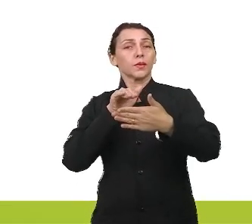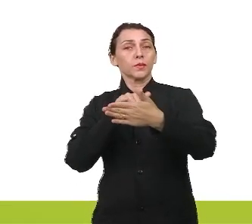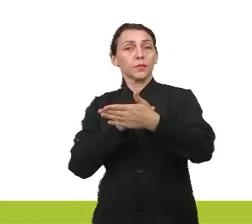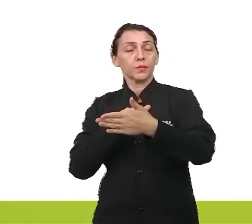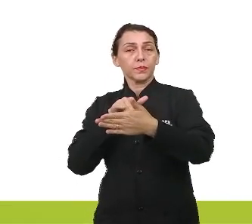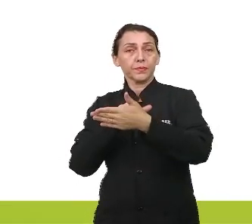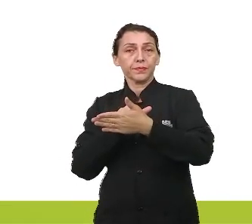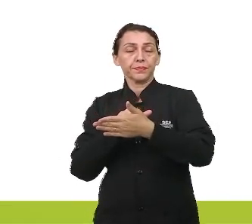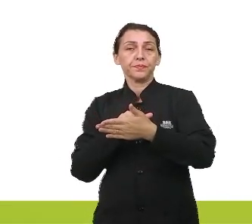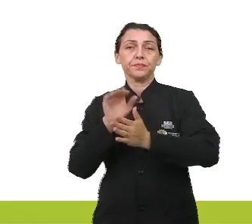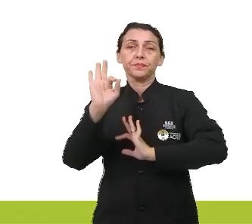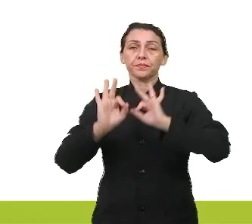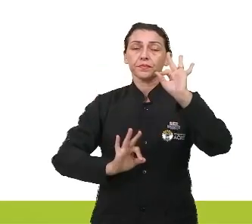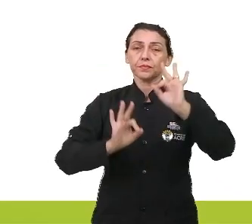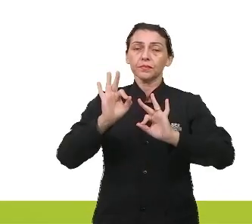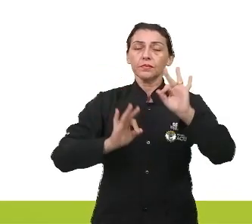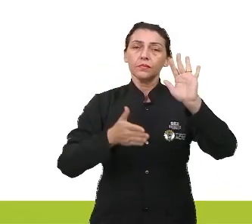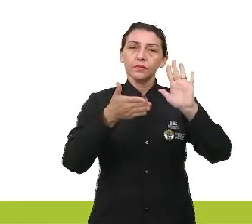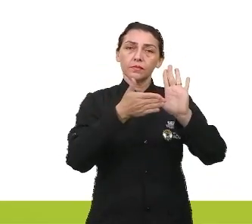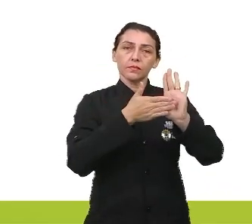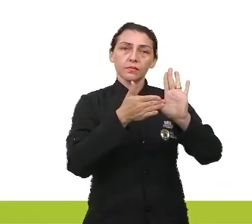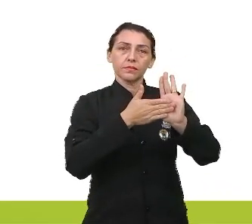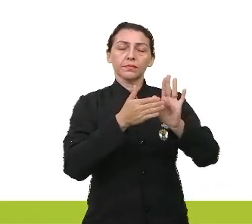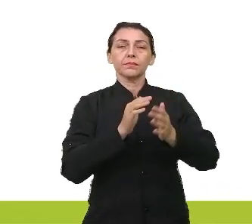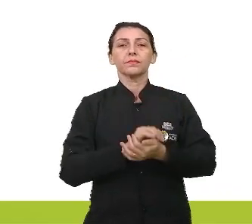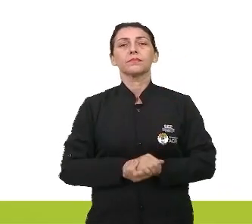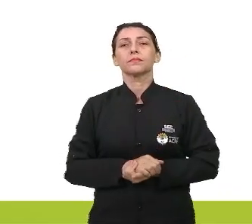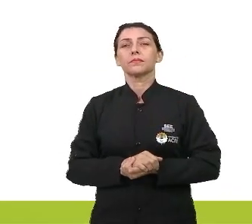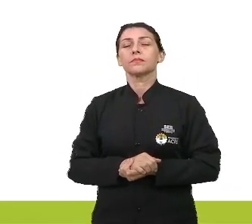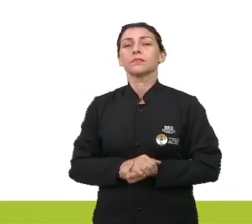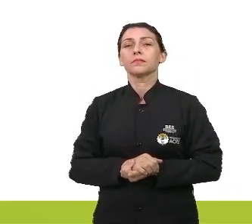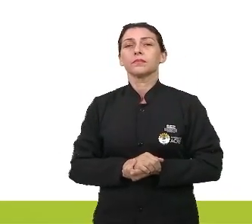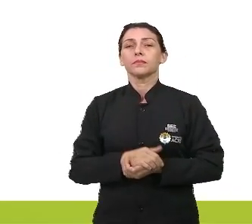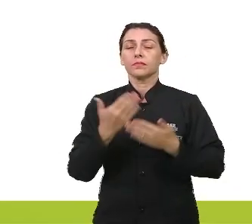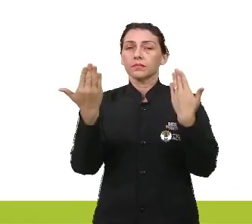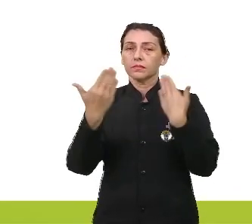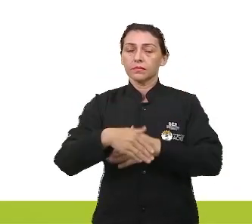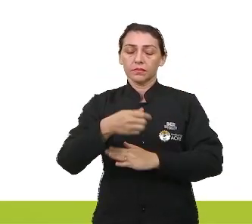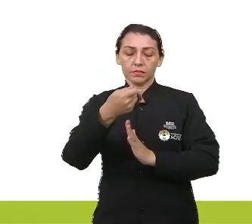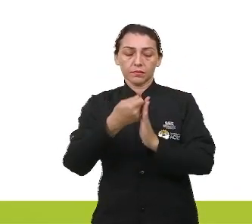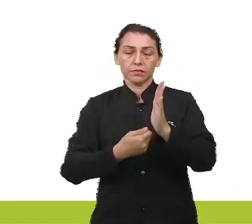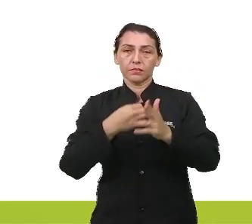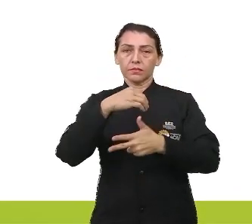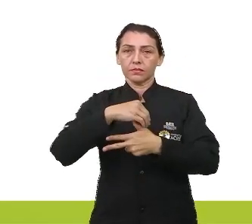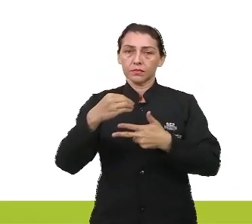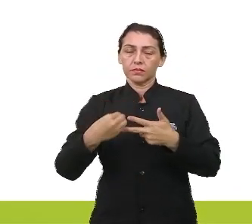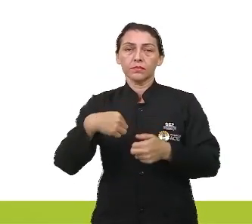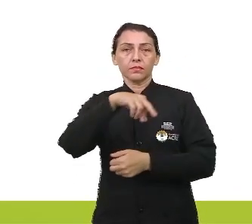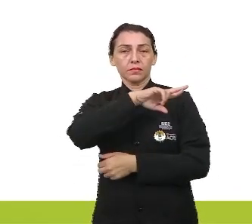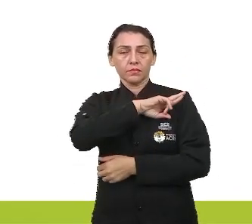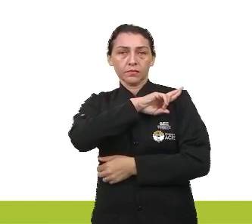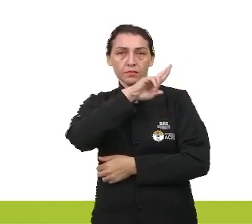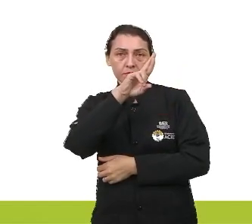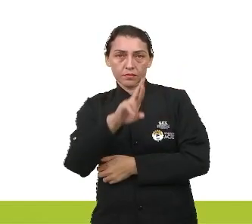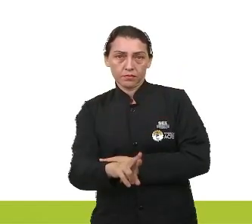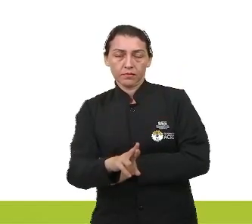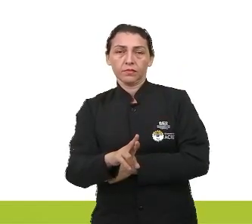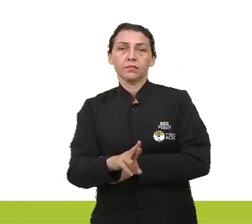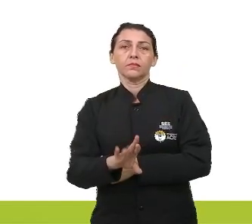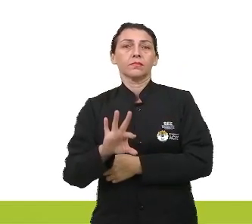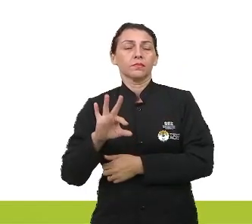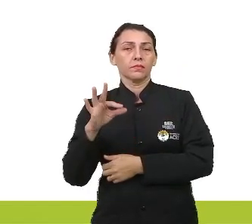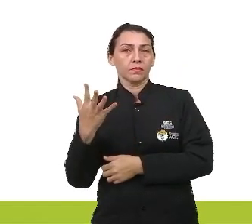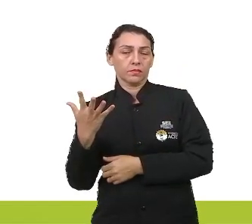enfrentá-lo. A elaboração de uma proposta de intervenção na prova de redação do Enem representa uma